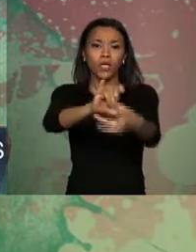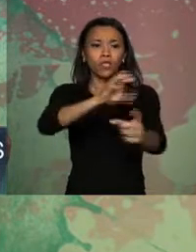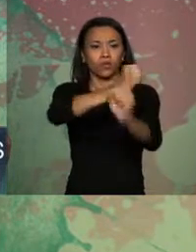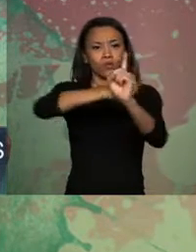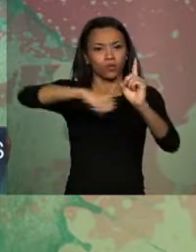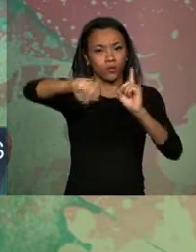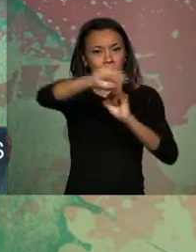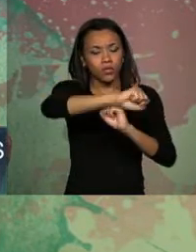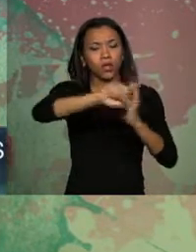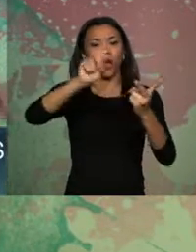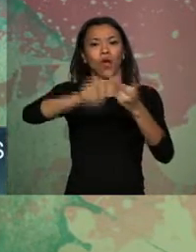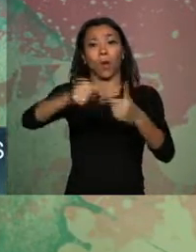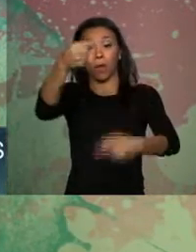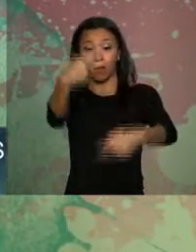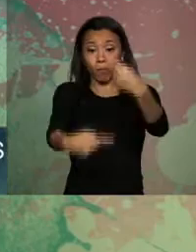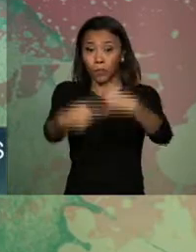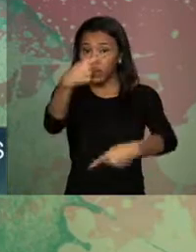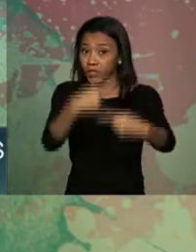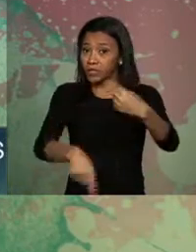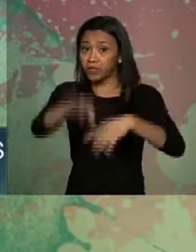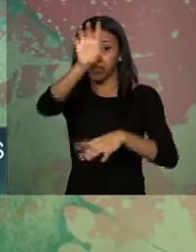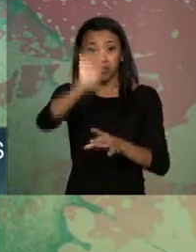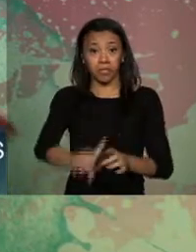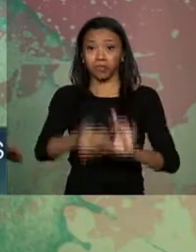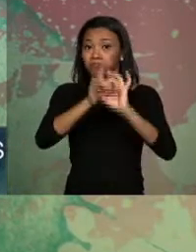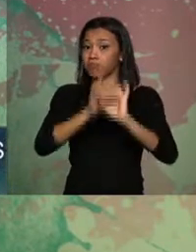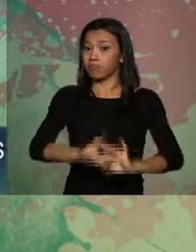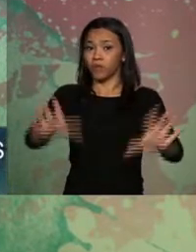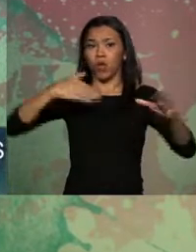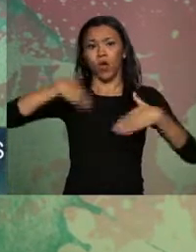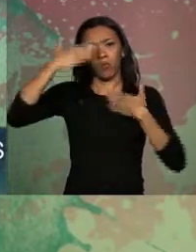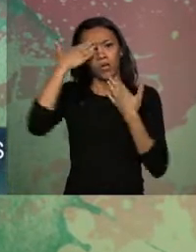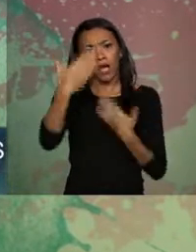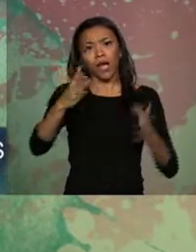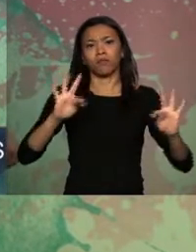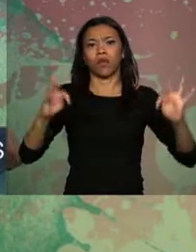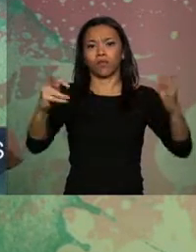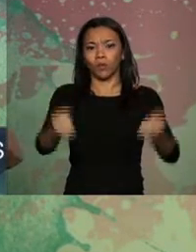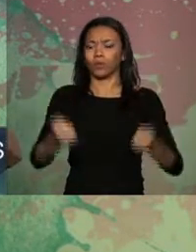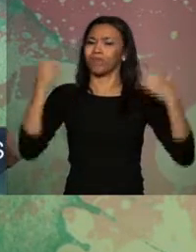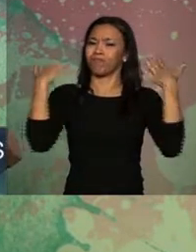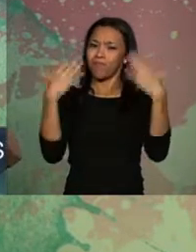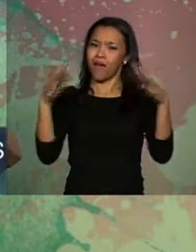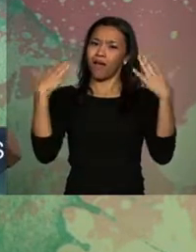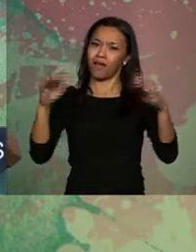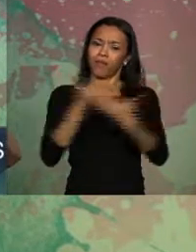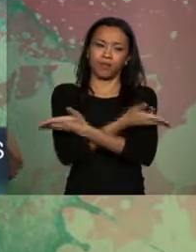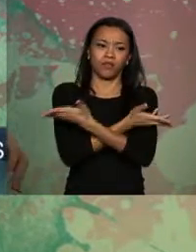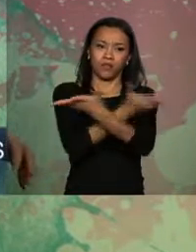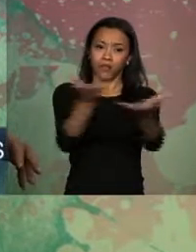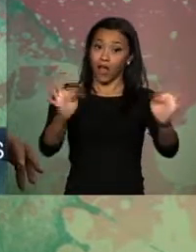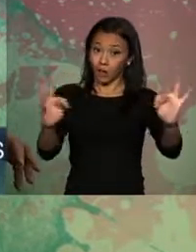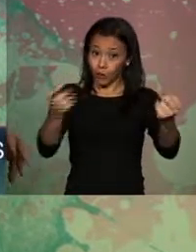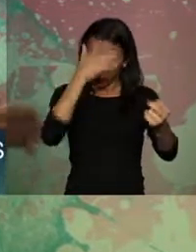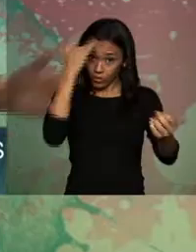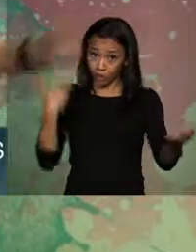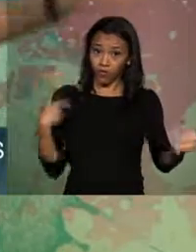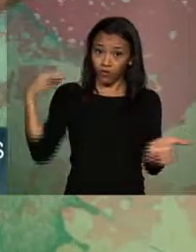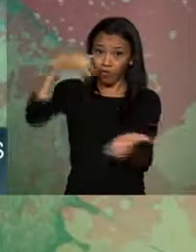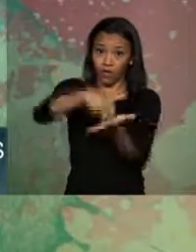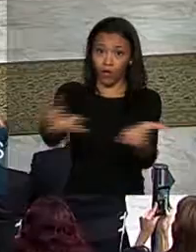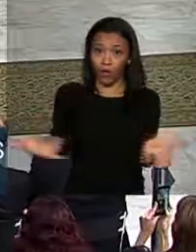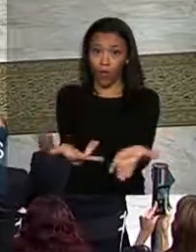muito mais democrático. Muito obrigada a todos e parabéns aos microempreendedores que estão aqui